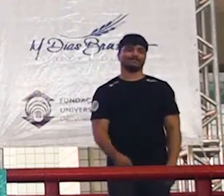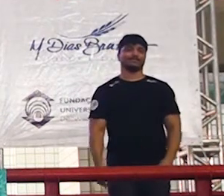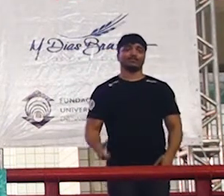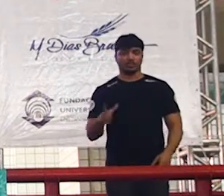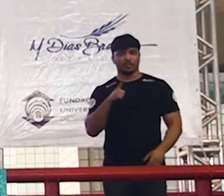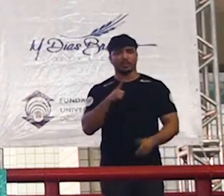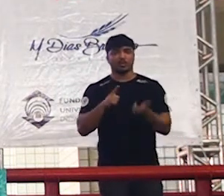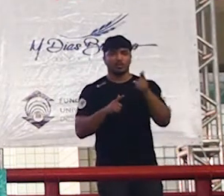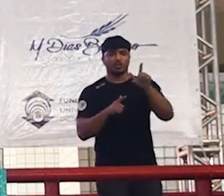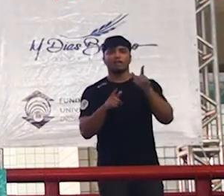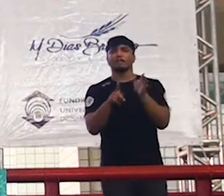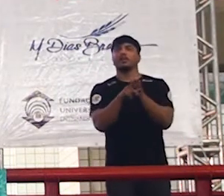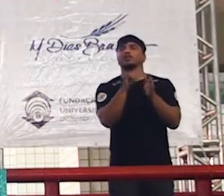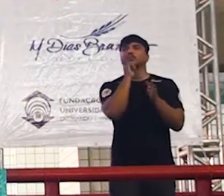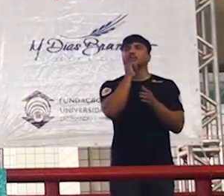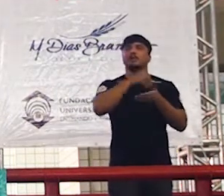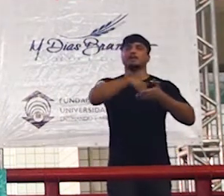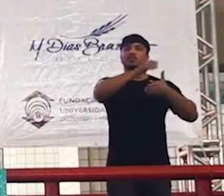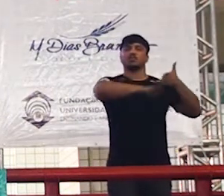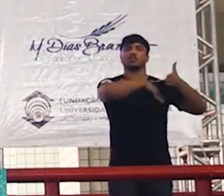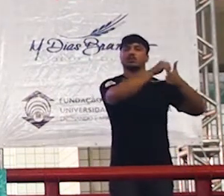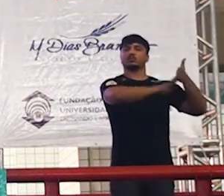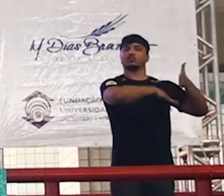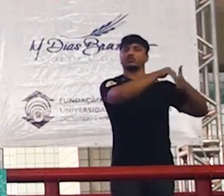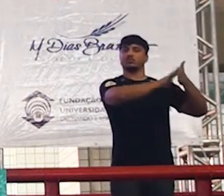Qual é a matéria-prima da pintura?